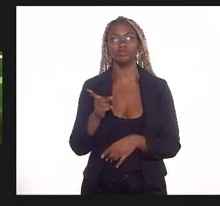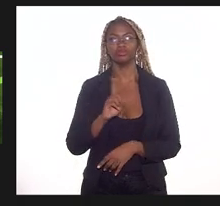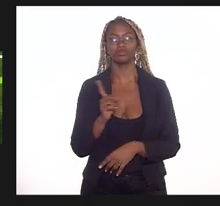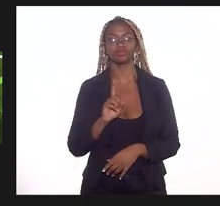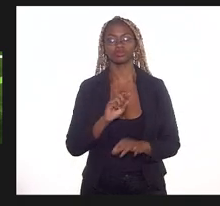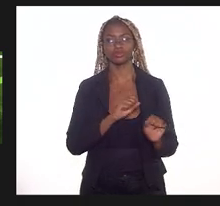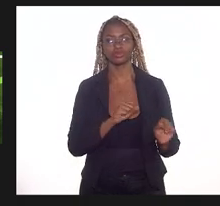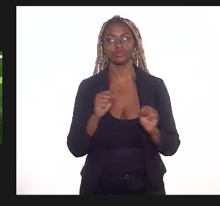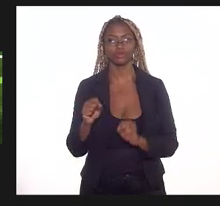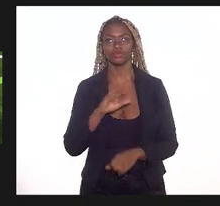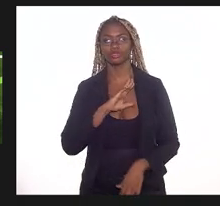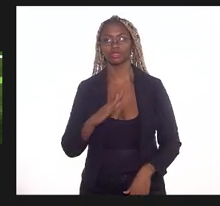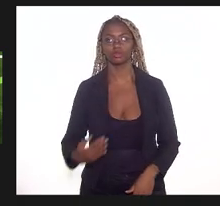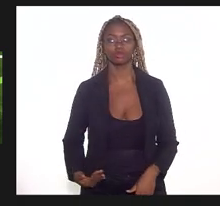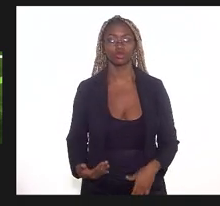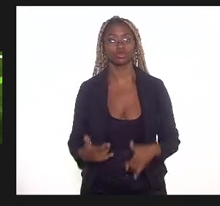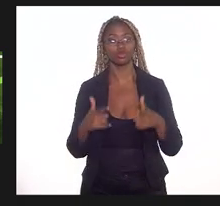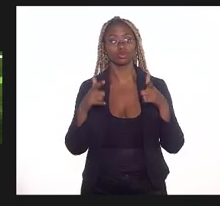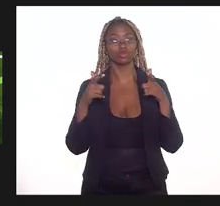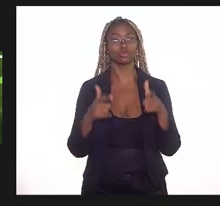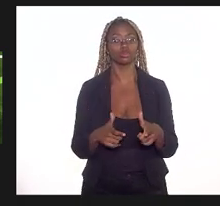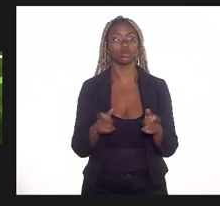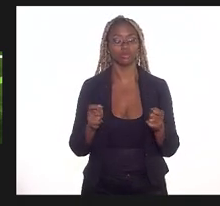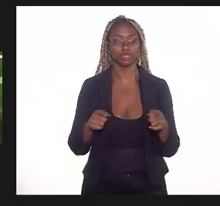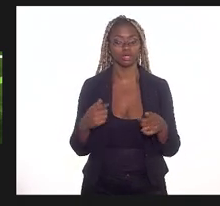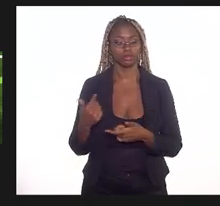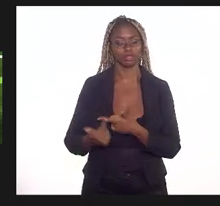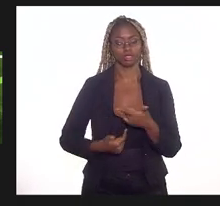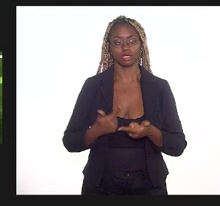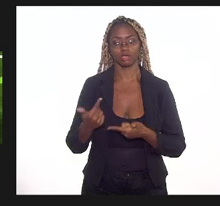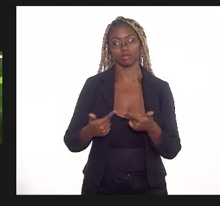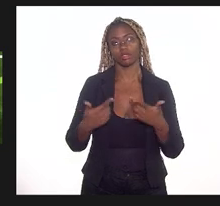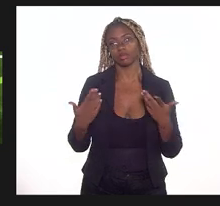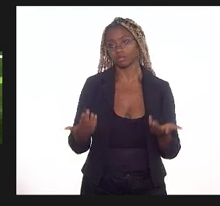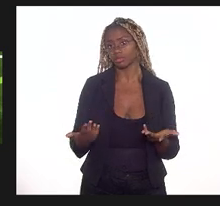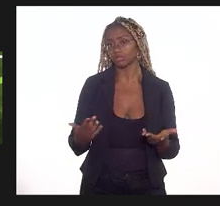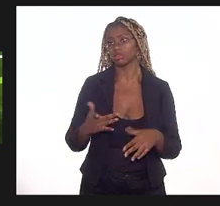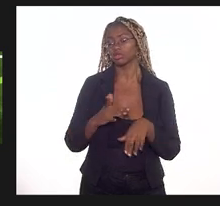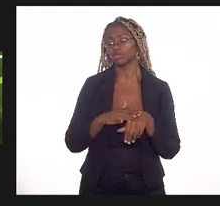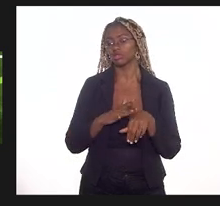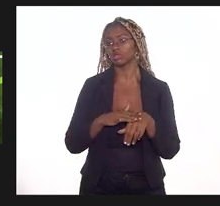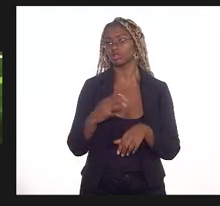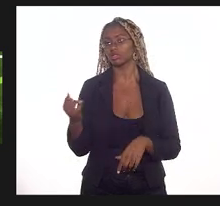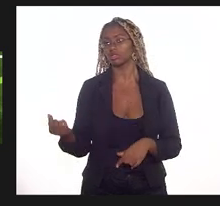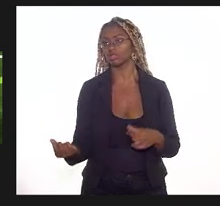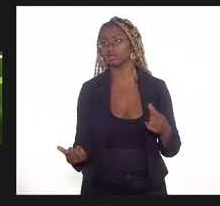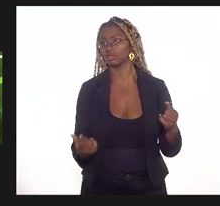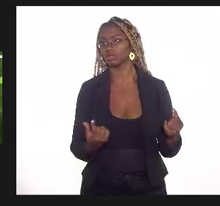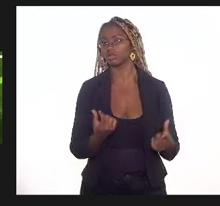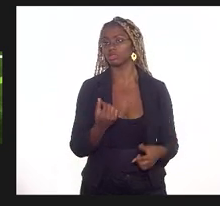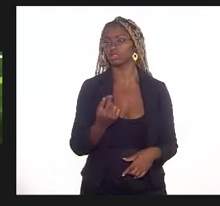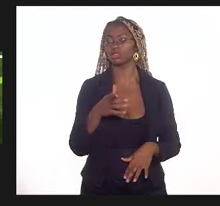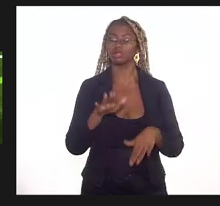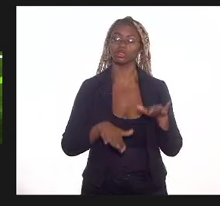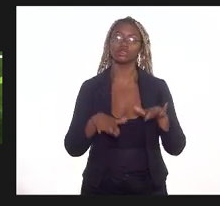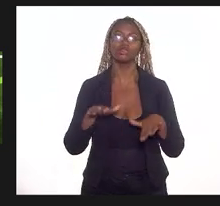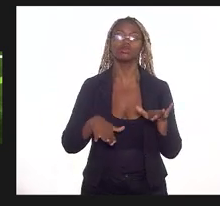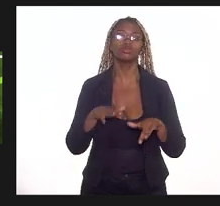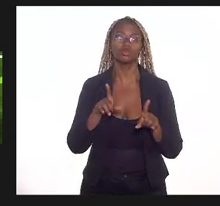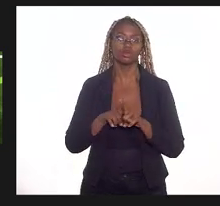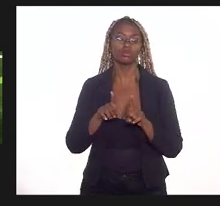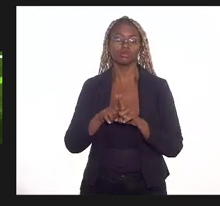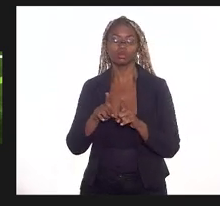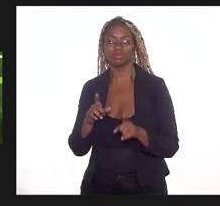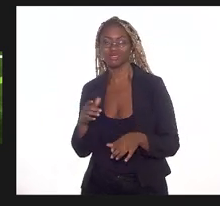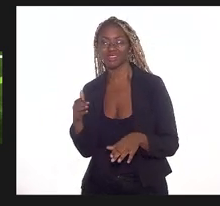um lugar, inclusive, para ter condição de trabalho, já que as doenças raras, né, muitas das vezes, atingem a